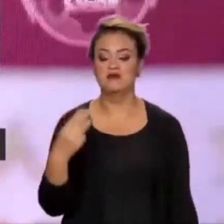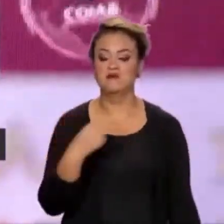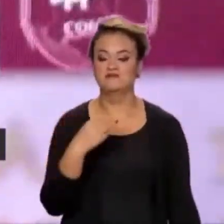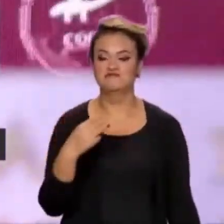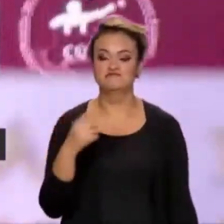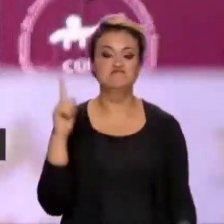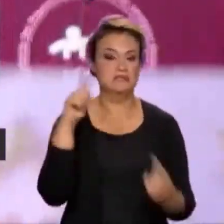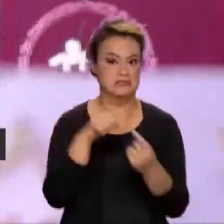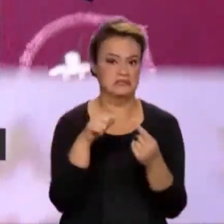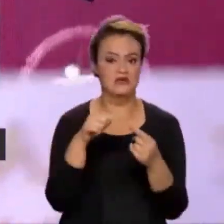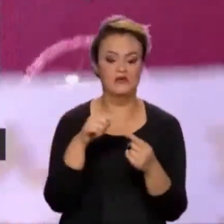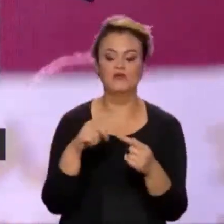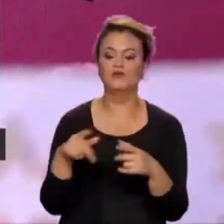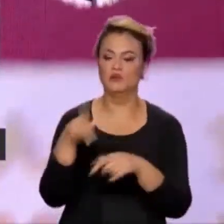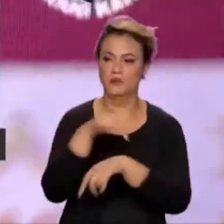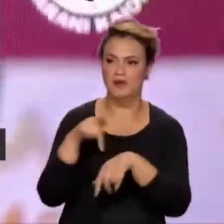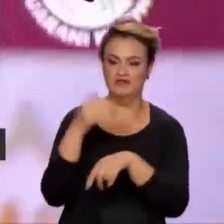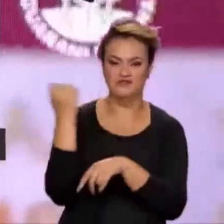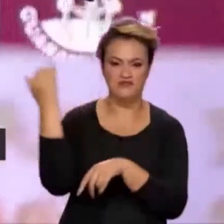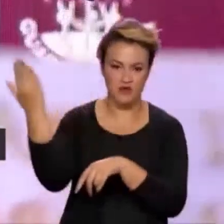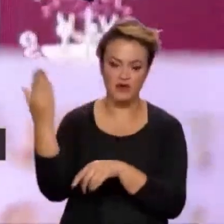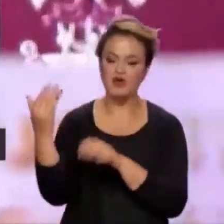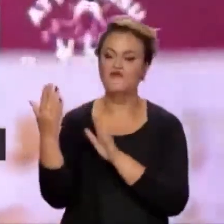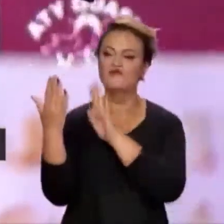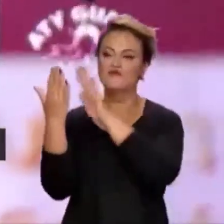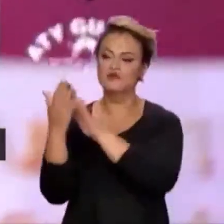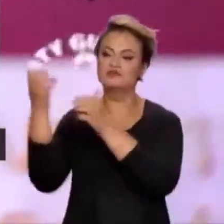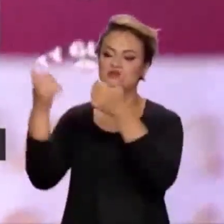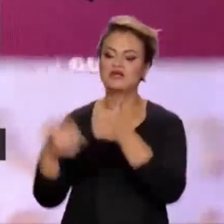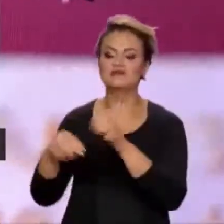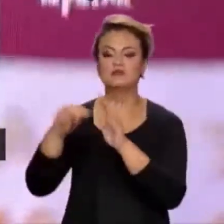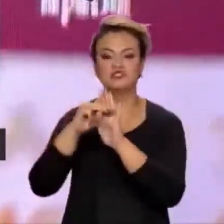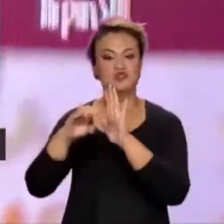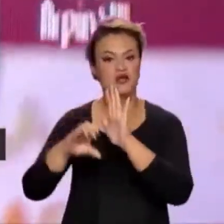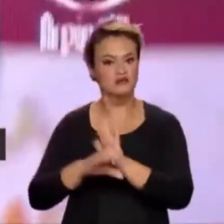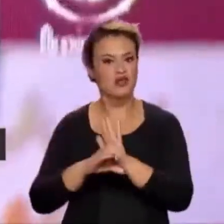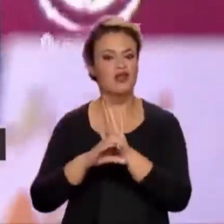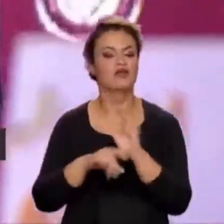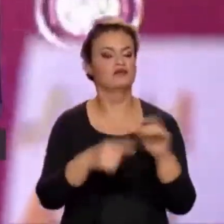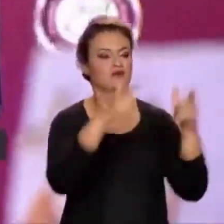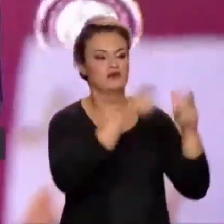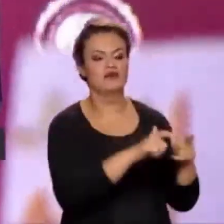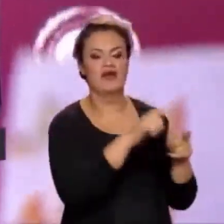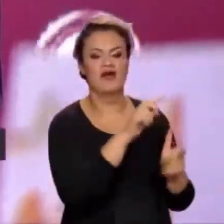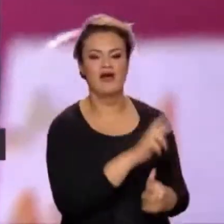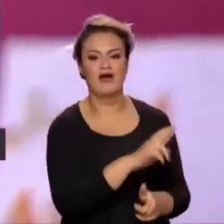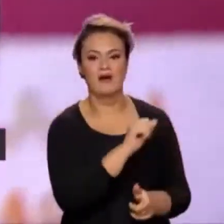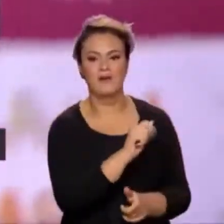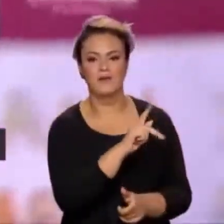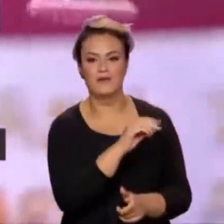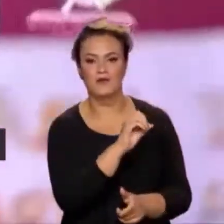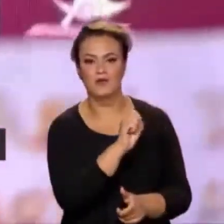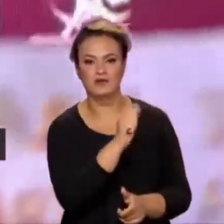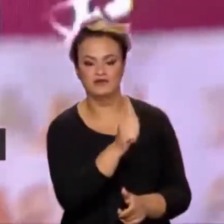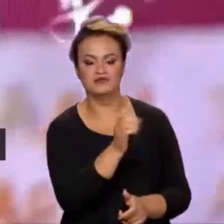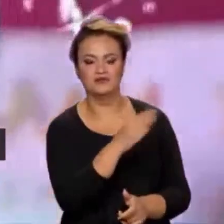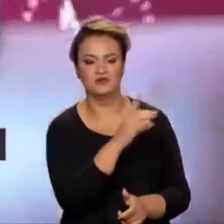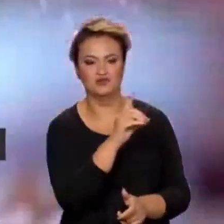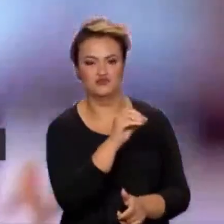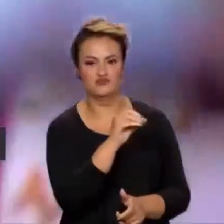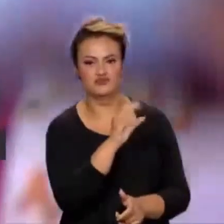ministra foi para dialogar sobre as medidas cautelares da Raposa Serra do Sol e a tese do marco